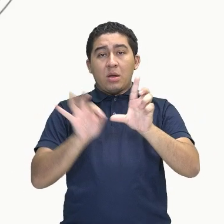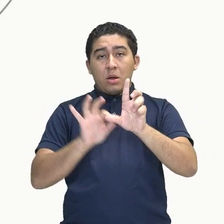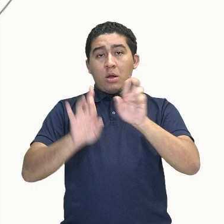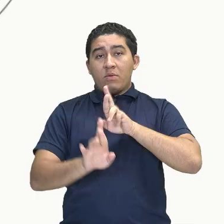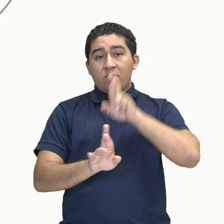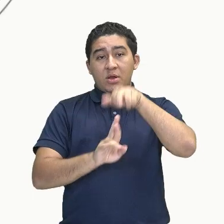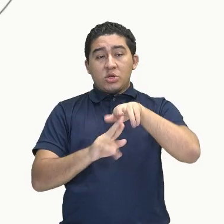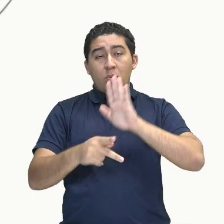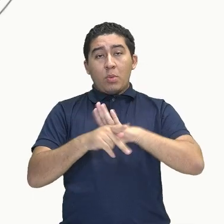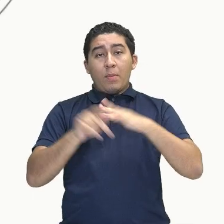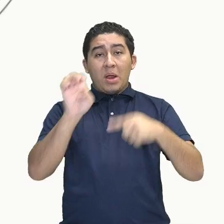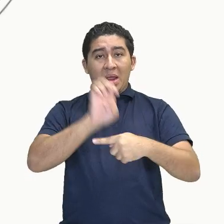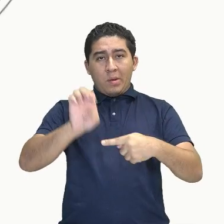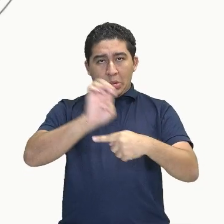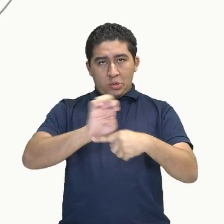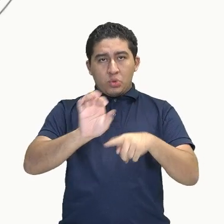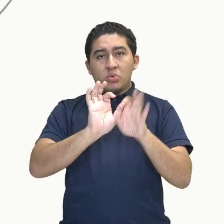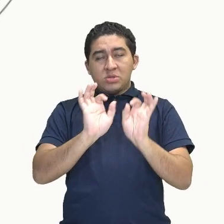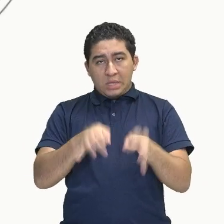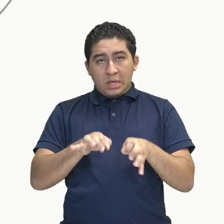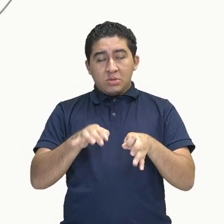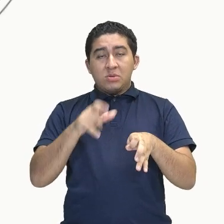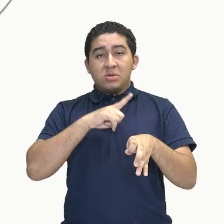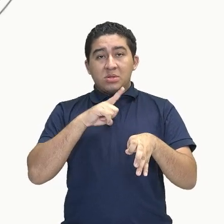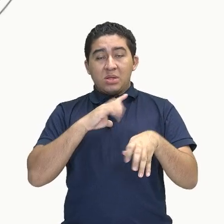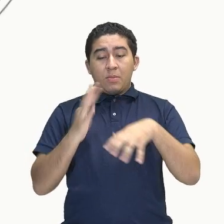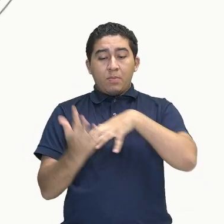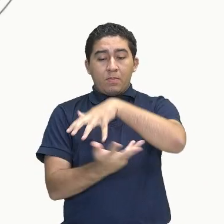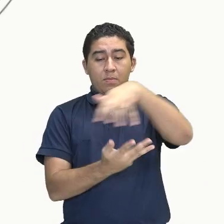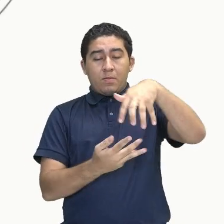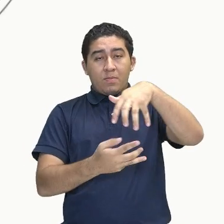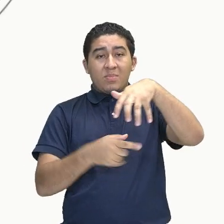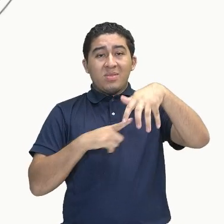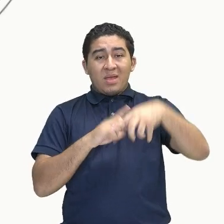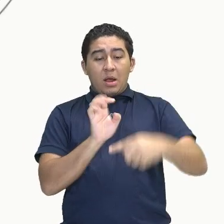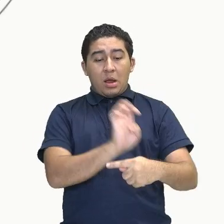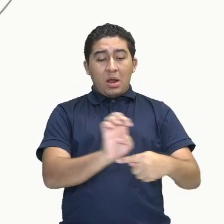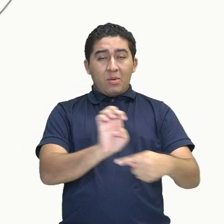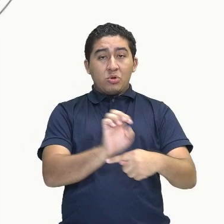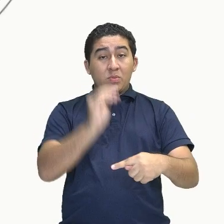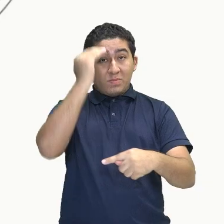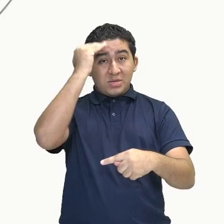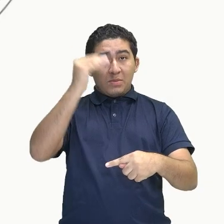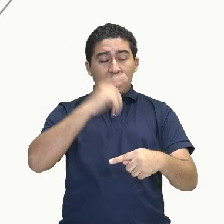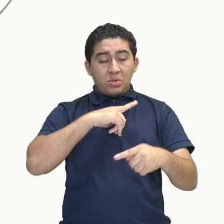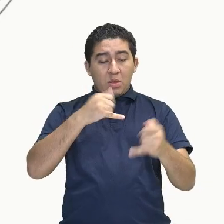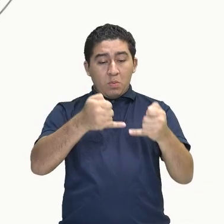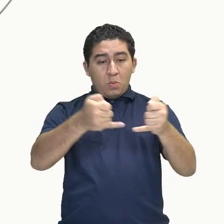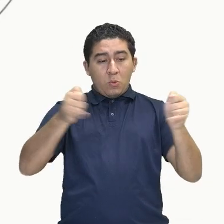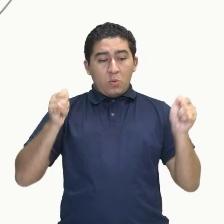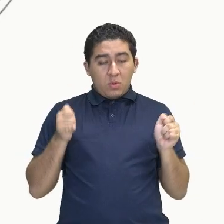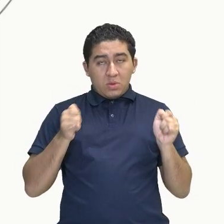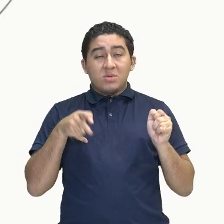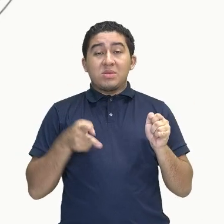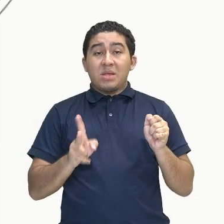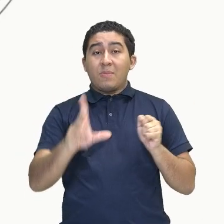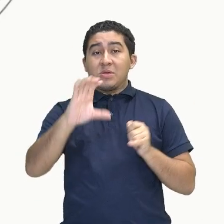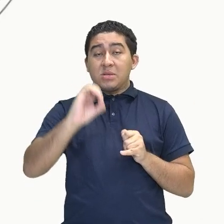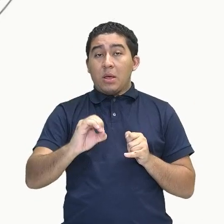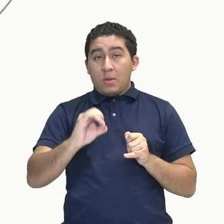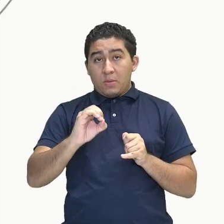do Equador, tá bom? Então, aqui nós temos a linha do Equador, essa linha ela vai estar sempre a 0 grau, tá bom? E